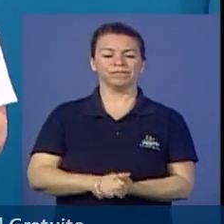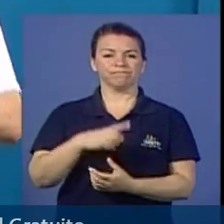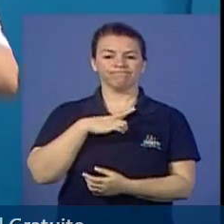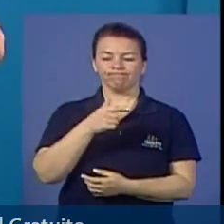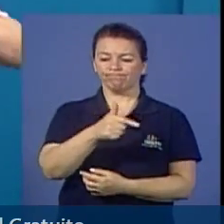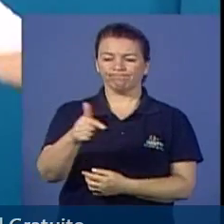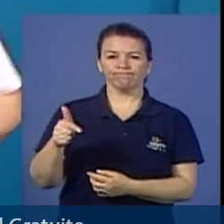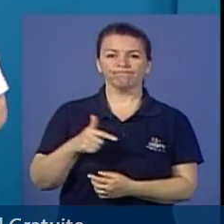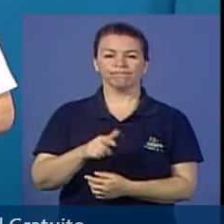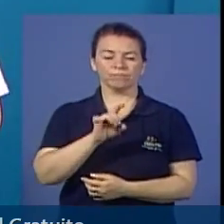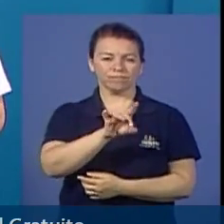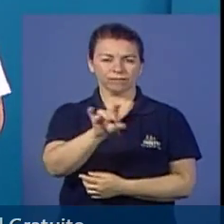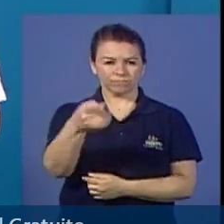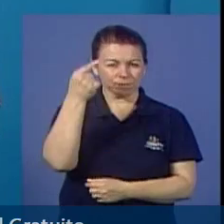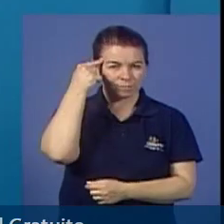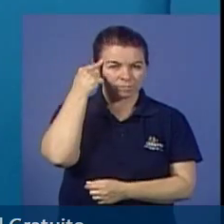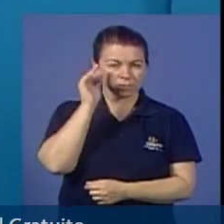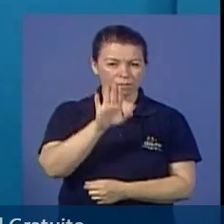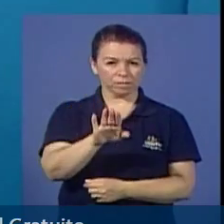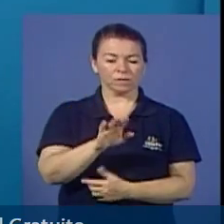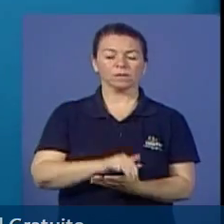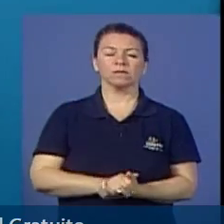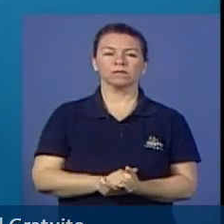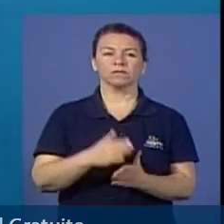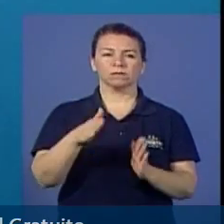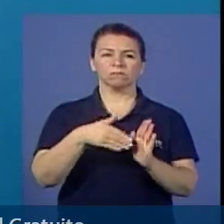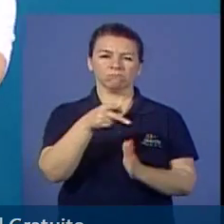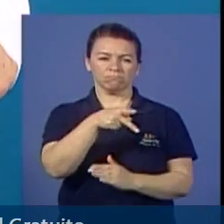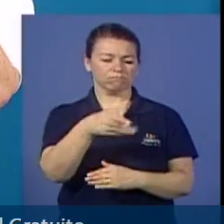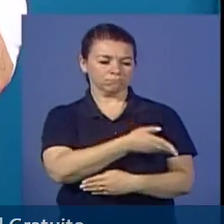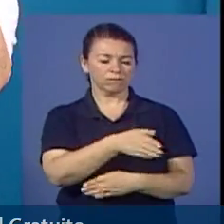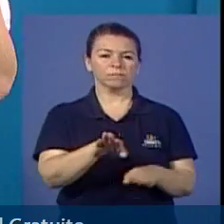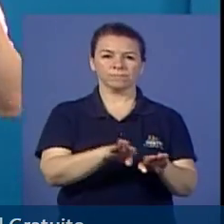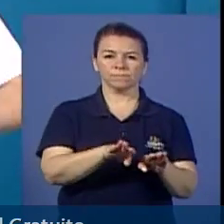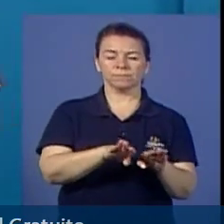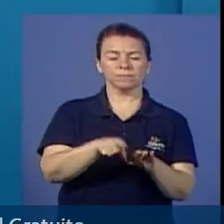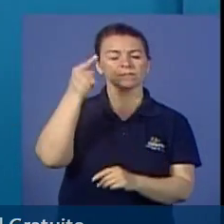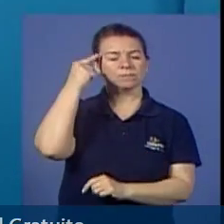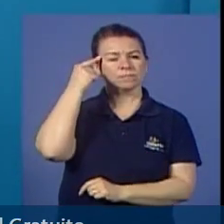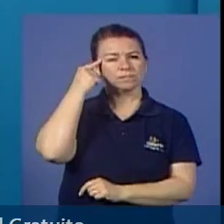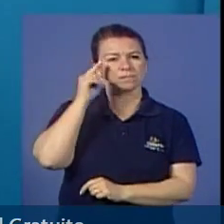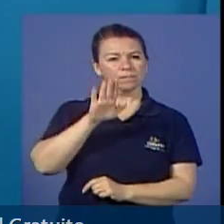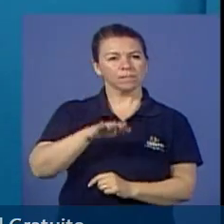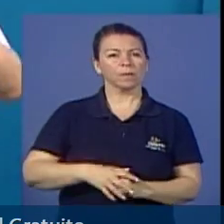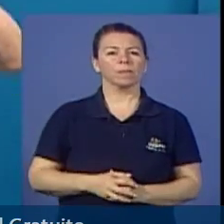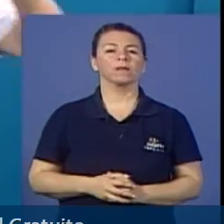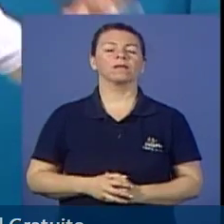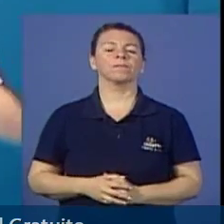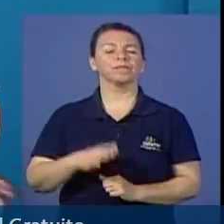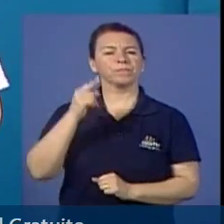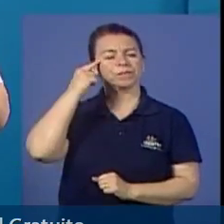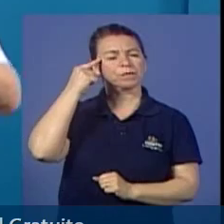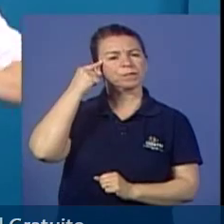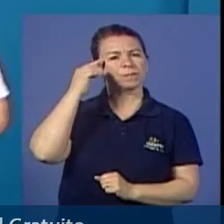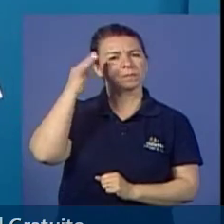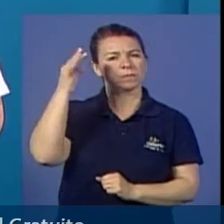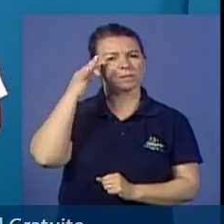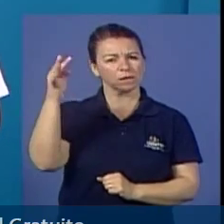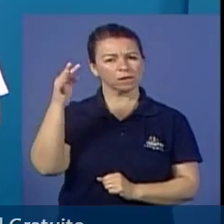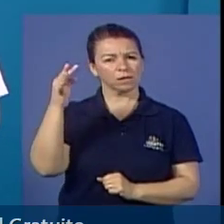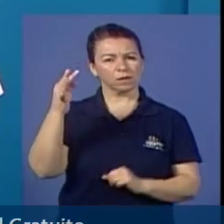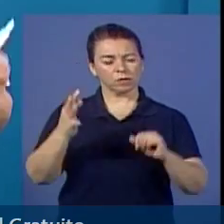você aí, cada um de vocês. Inclusive você, Coruja, por favor. Vai doer. Volte-se a esse momento importante. Imagina para mim o